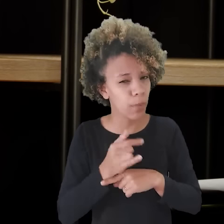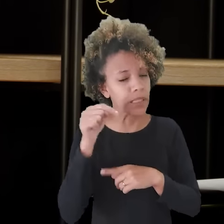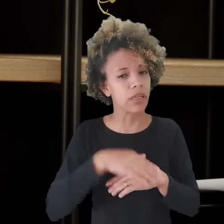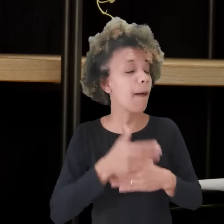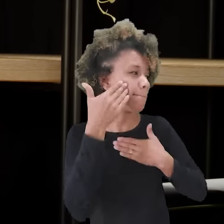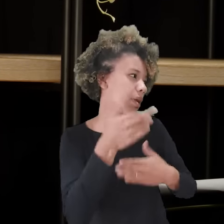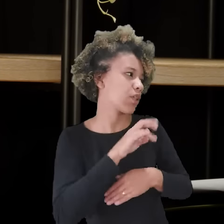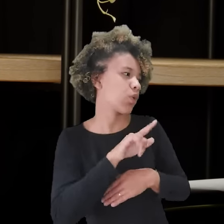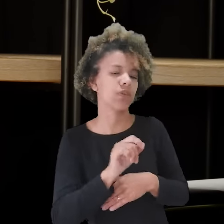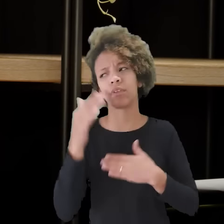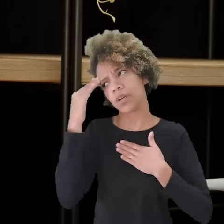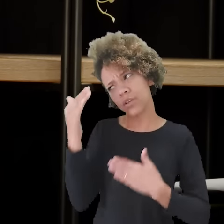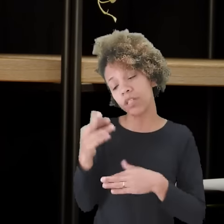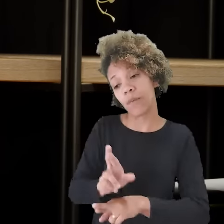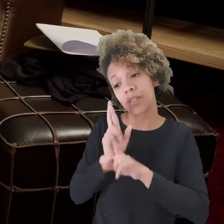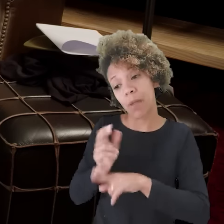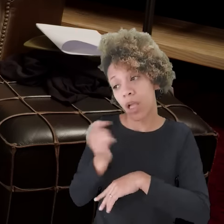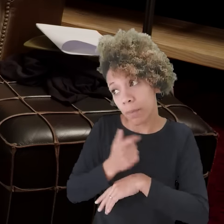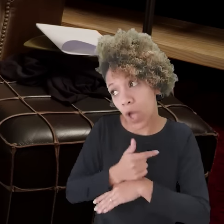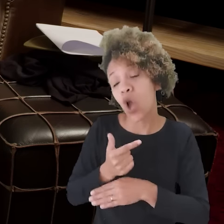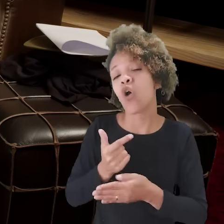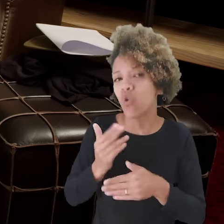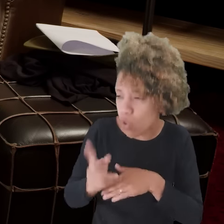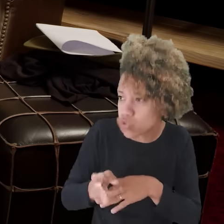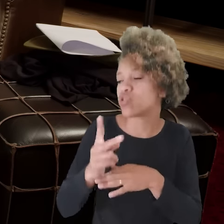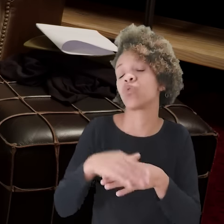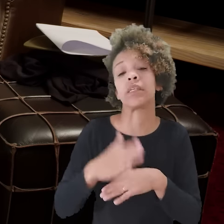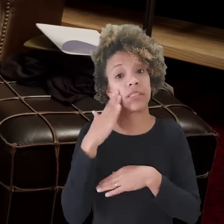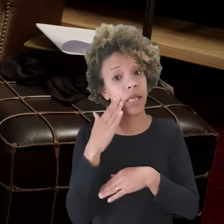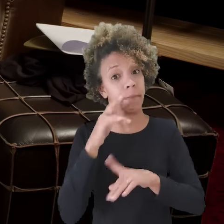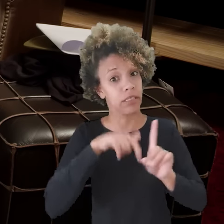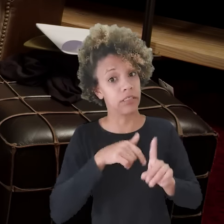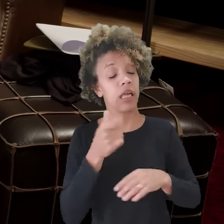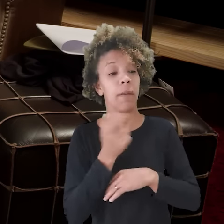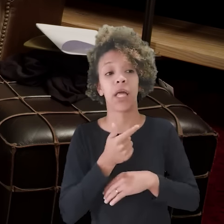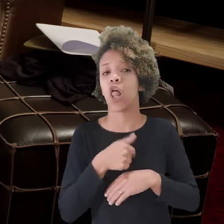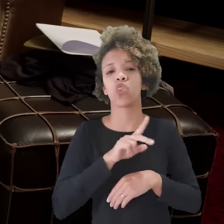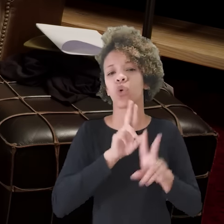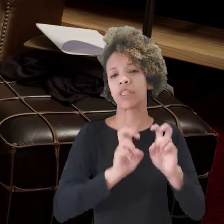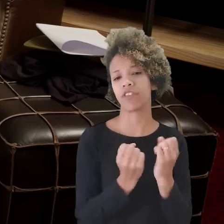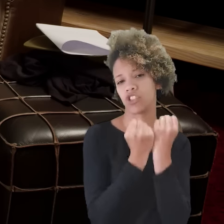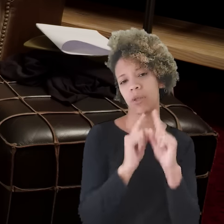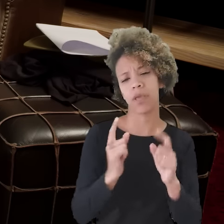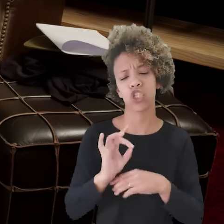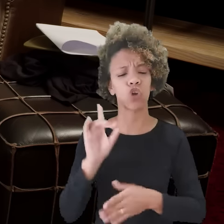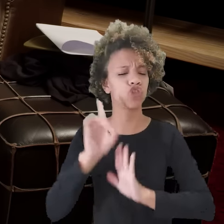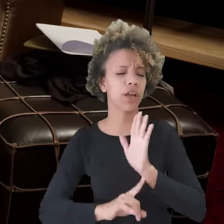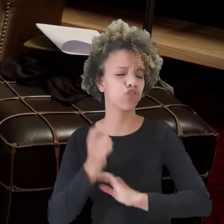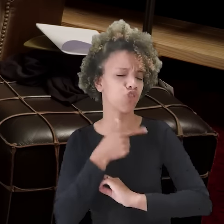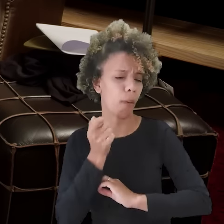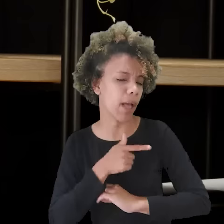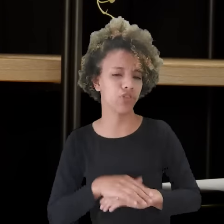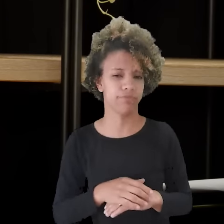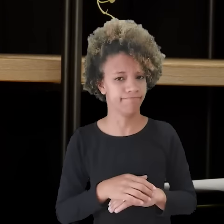documentário estar aqui obrigado Rodrigo Eu que agradeço Espero que a comédia continue no máximo possível saibam que os comediante não defendem temas ele defendem só